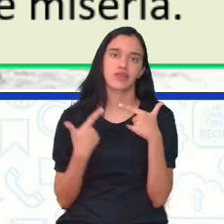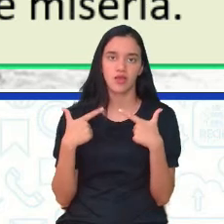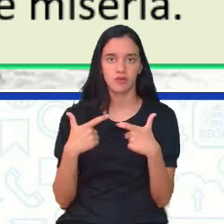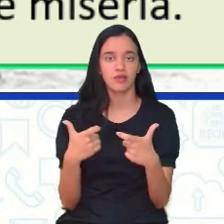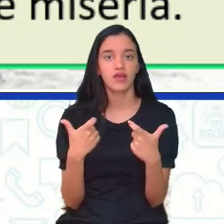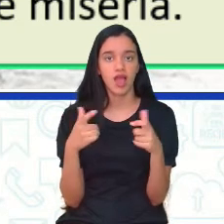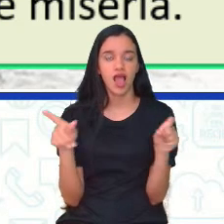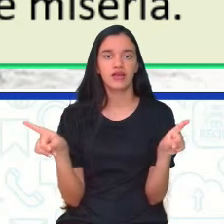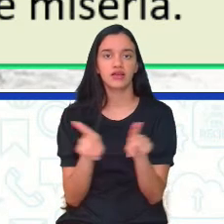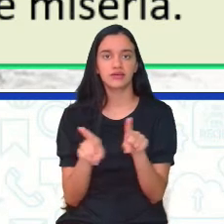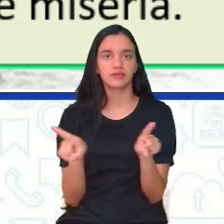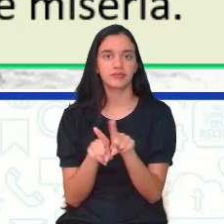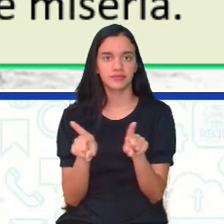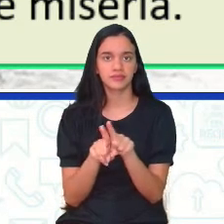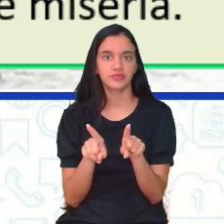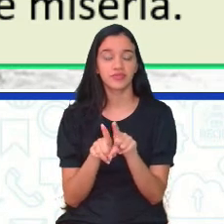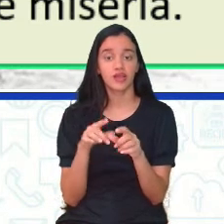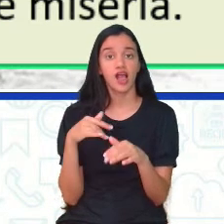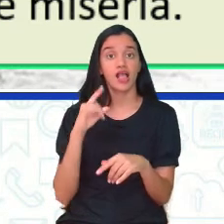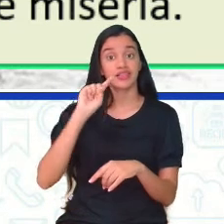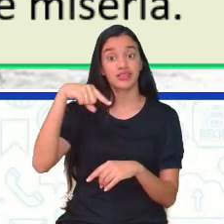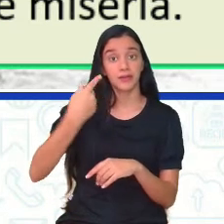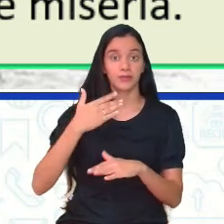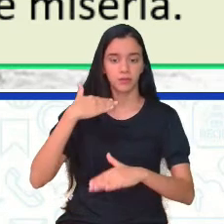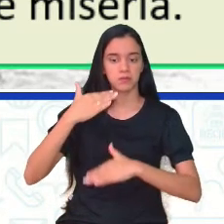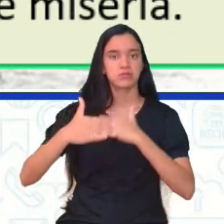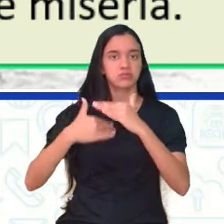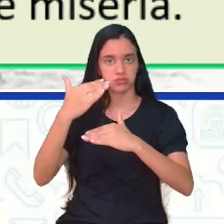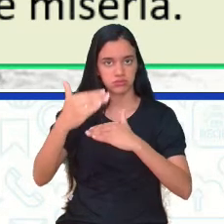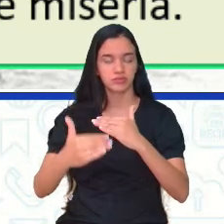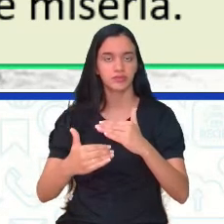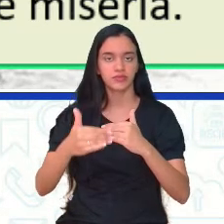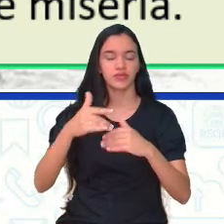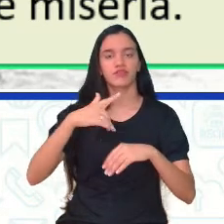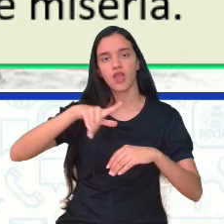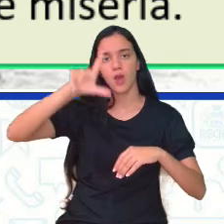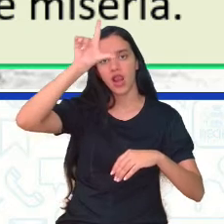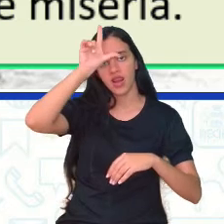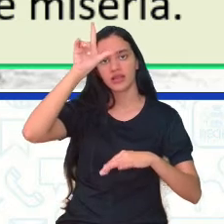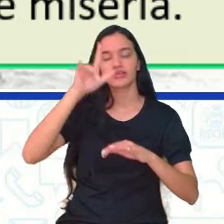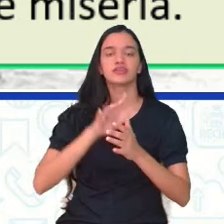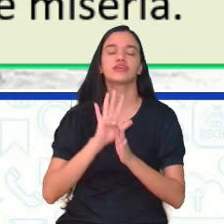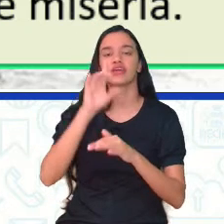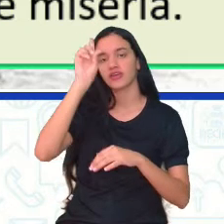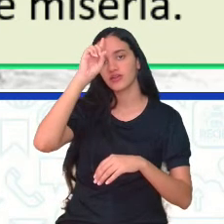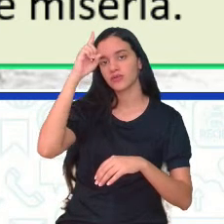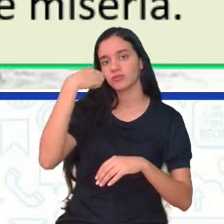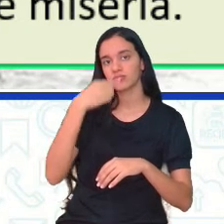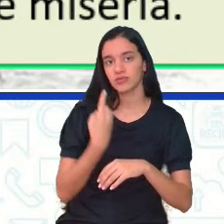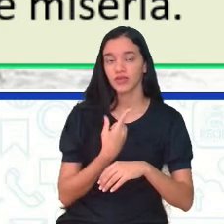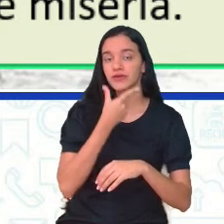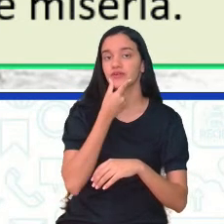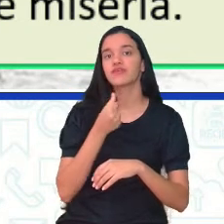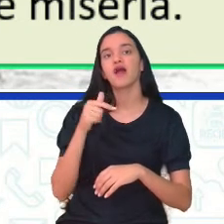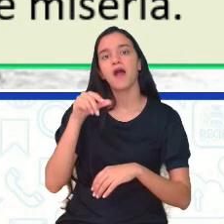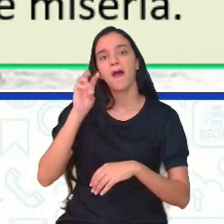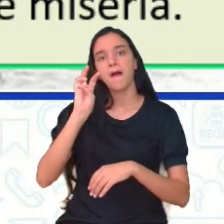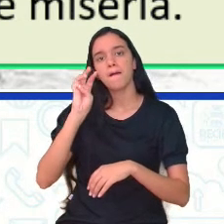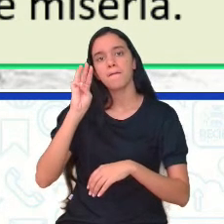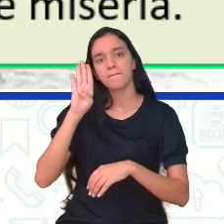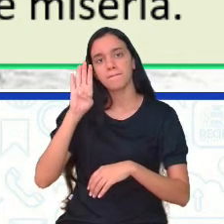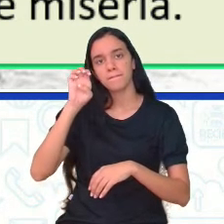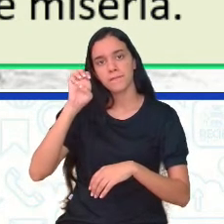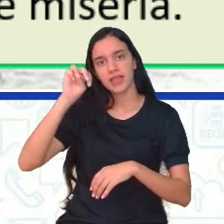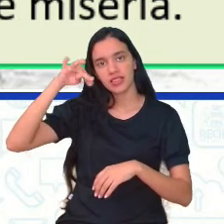batalhas, tanto que mais na frente, a gente mencionou isso também, o líder, né, fascista Benito Mussolini, ele